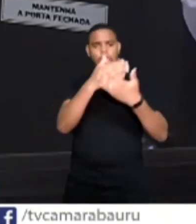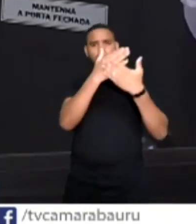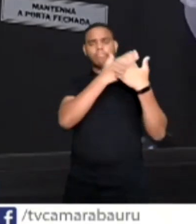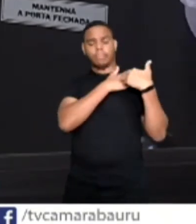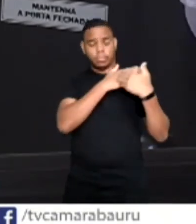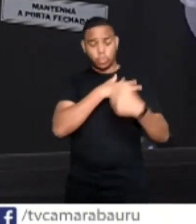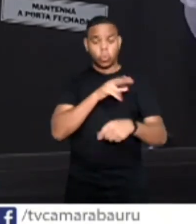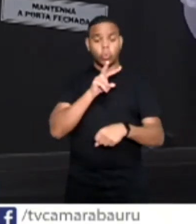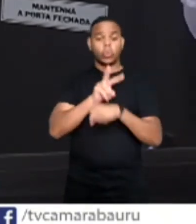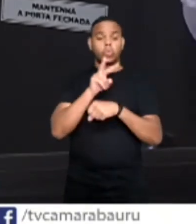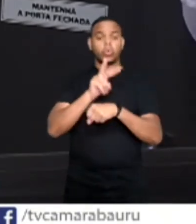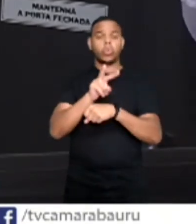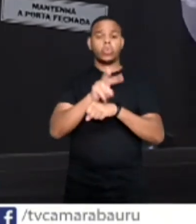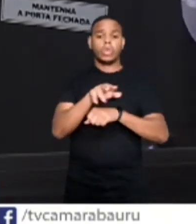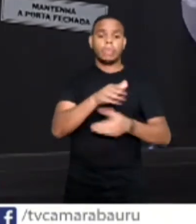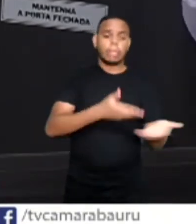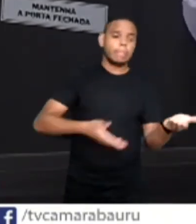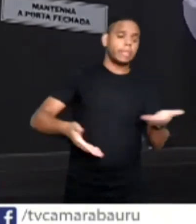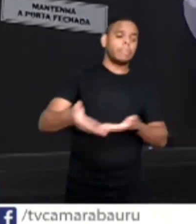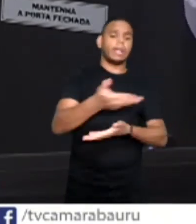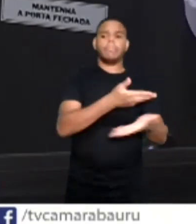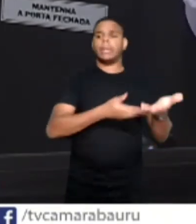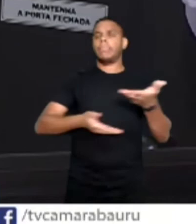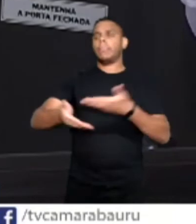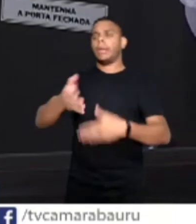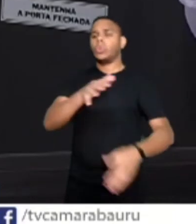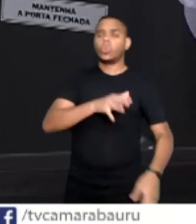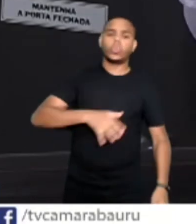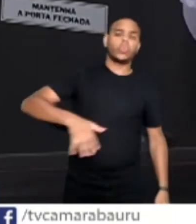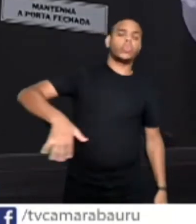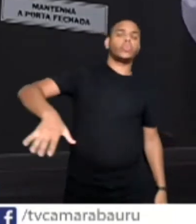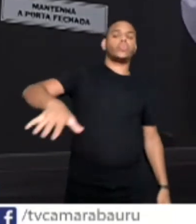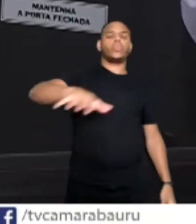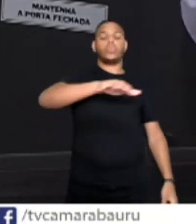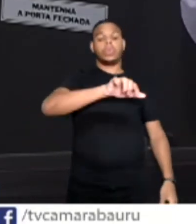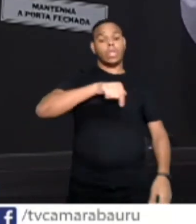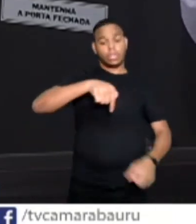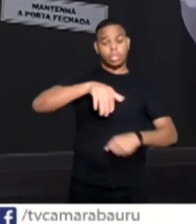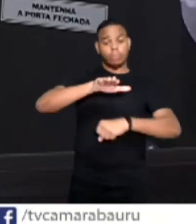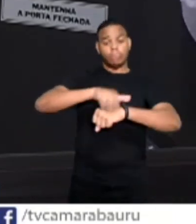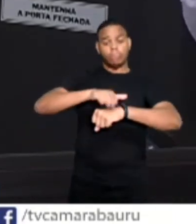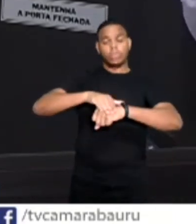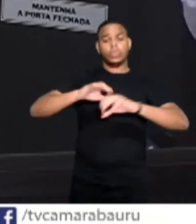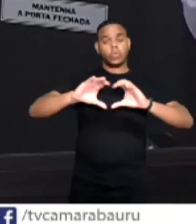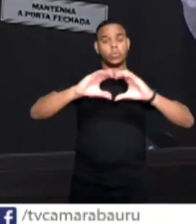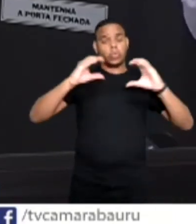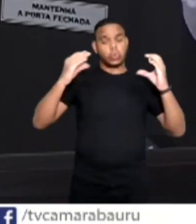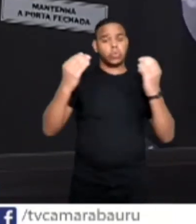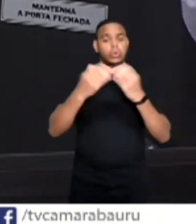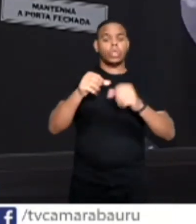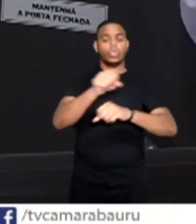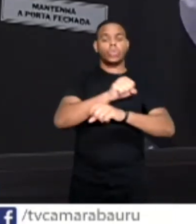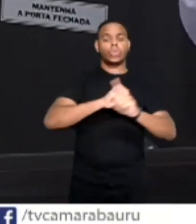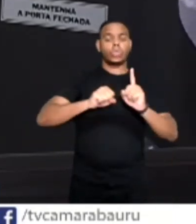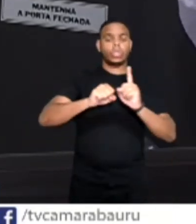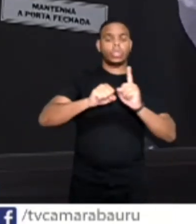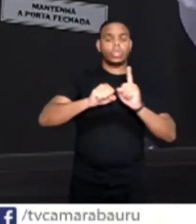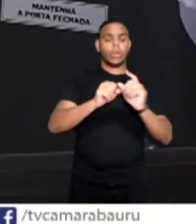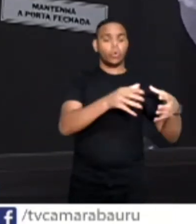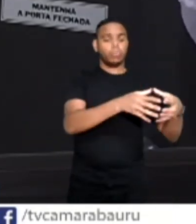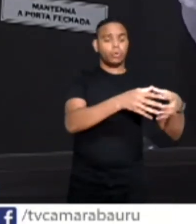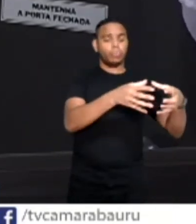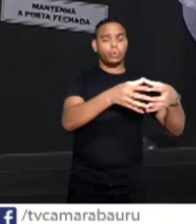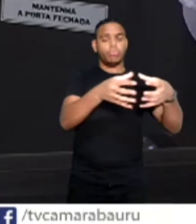das relações democráticas. É essa casa que dá a todos os segmentos sociais a oportunidade de